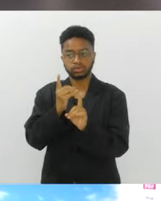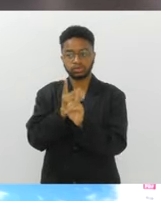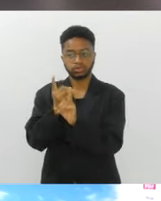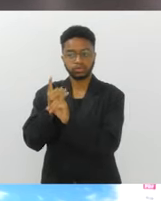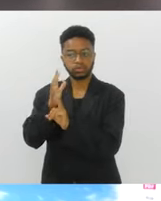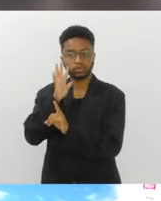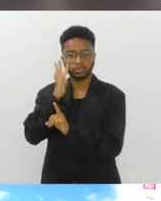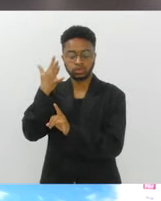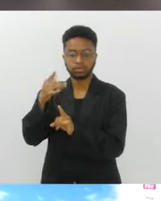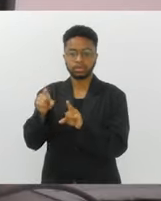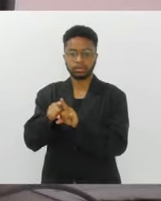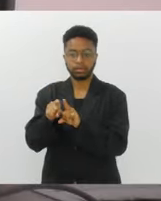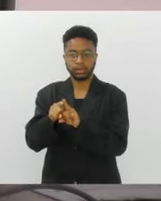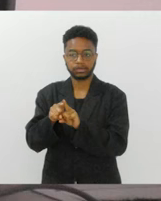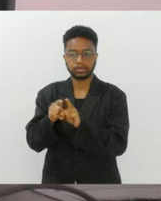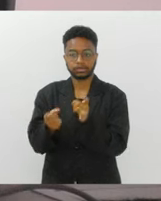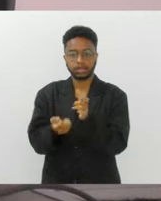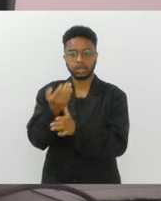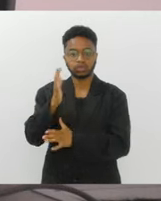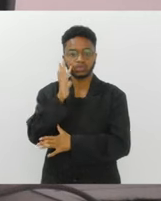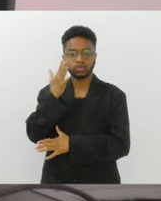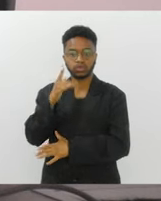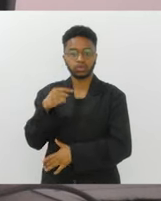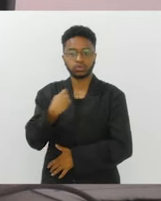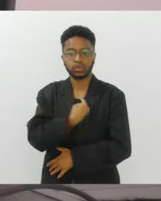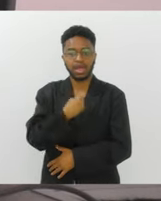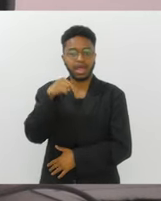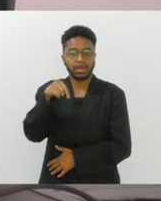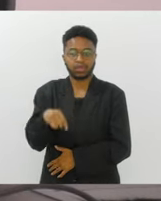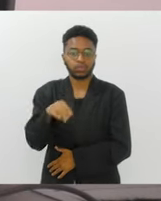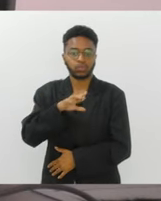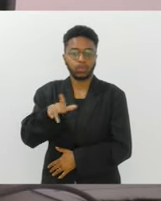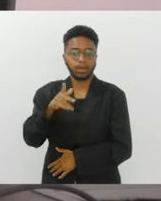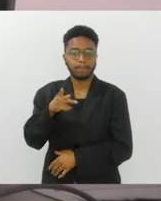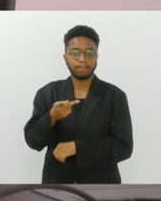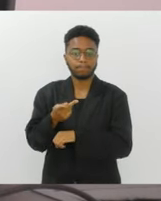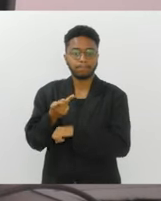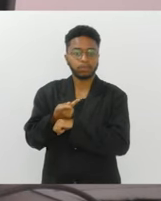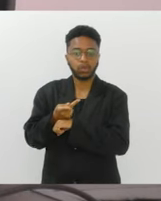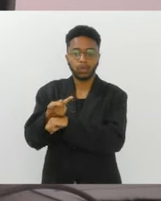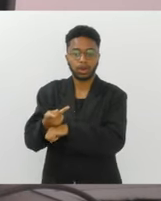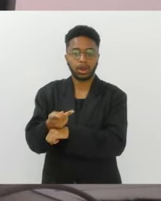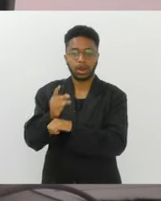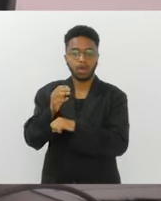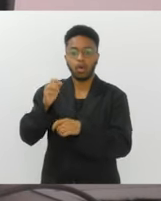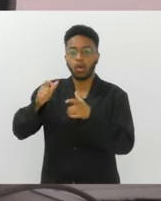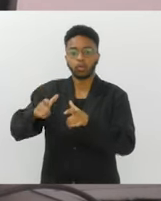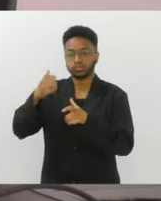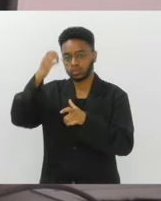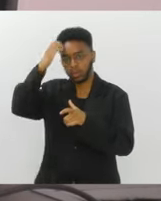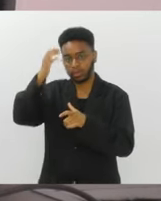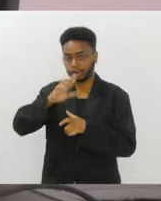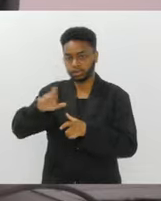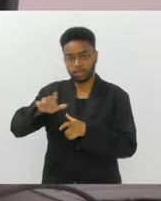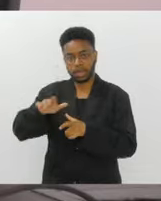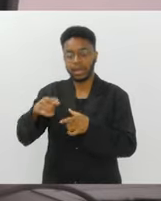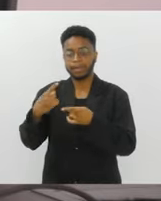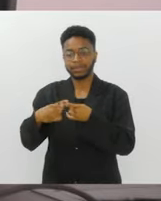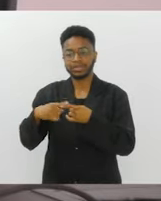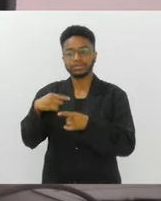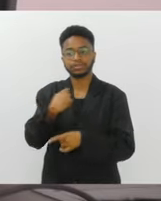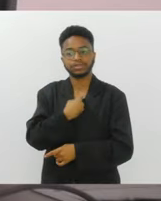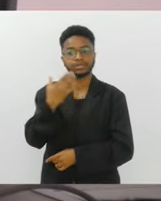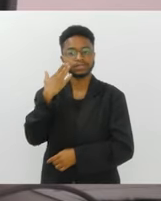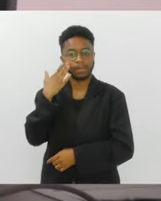solução e prover a solução. Aqui a gente não está procurando o culpado dentro de casa. O culpado a gente já sabe onde está. É a Supervia, que não